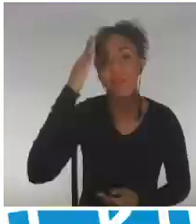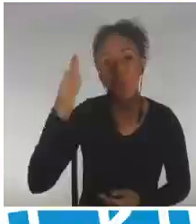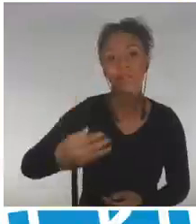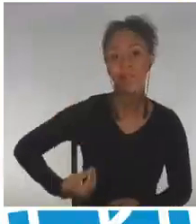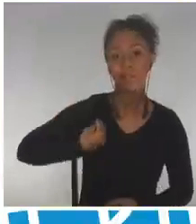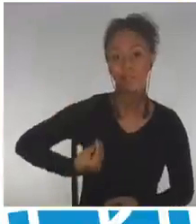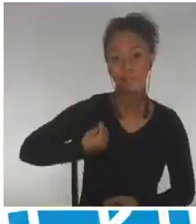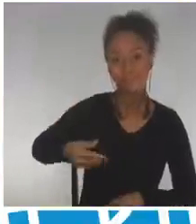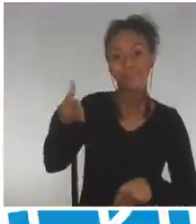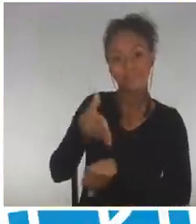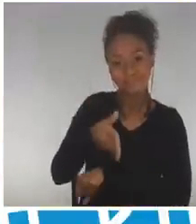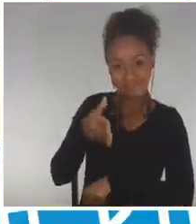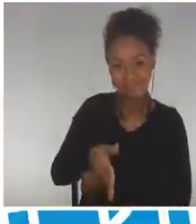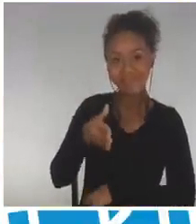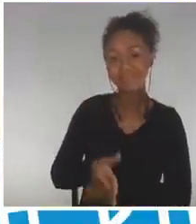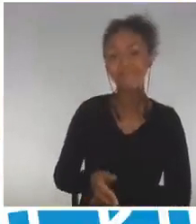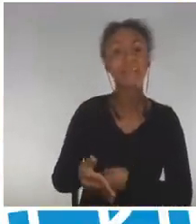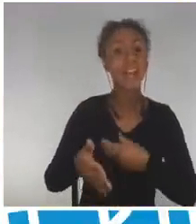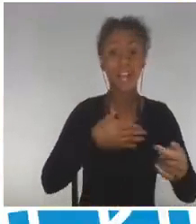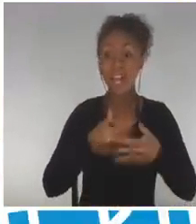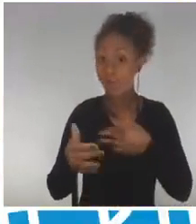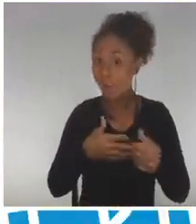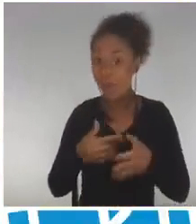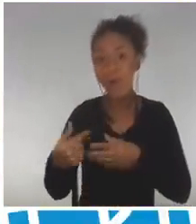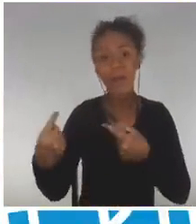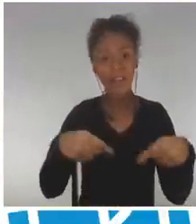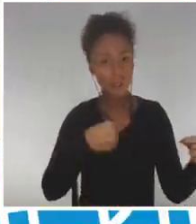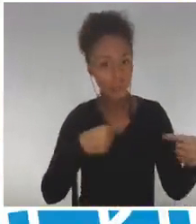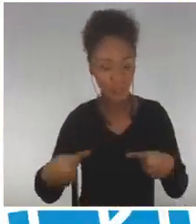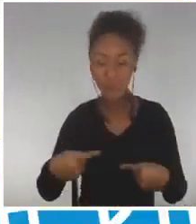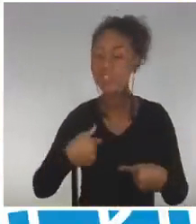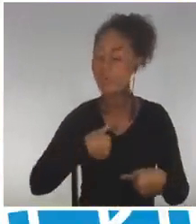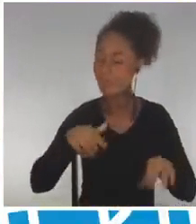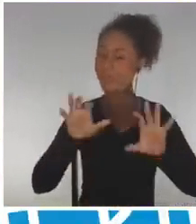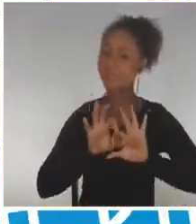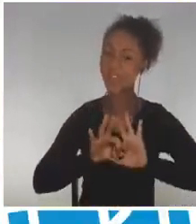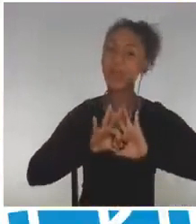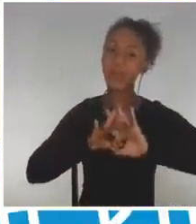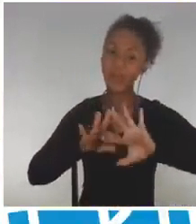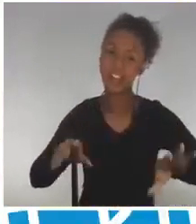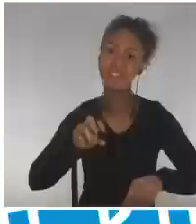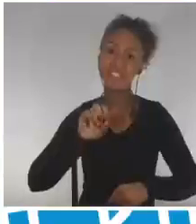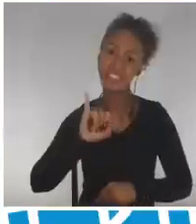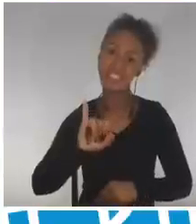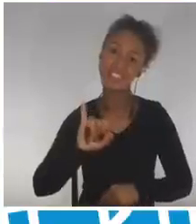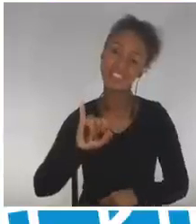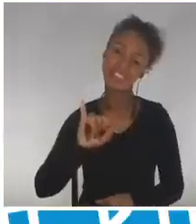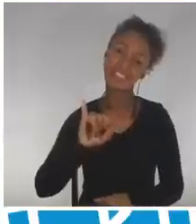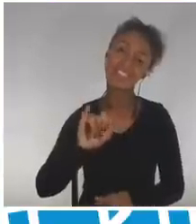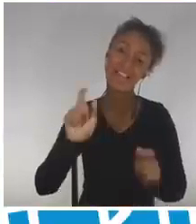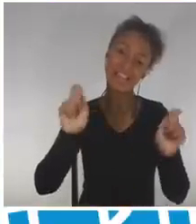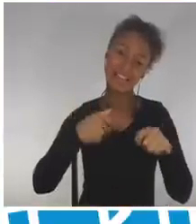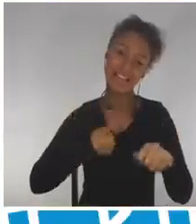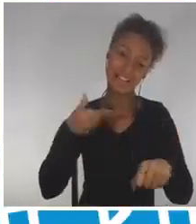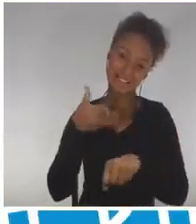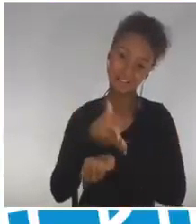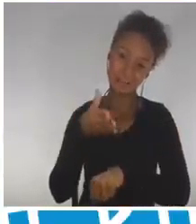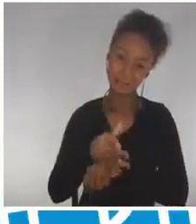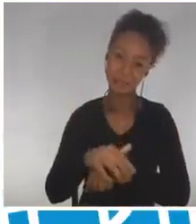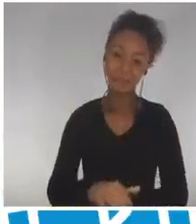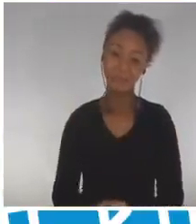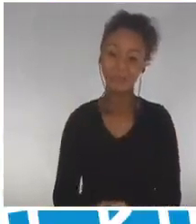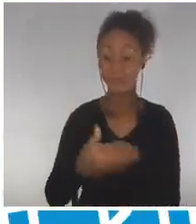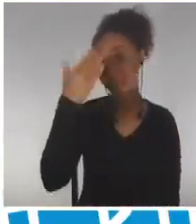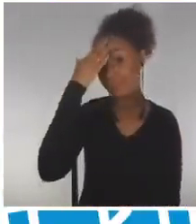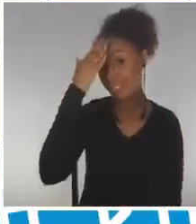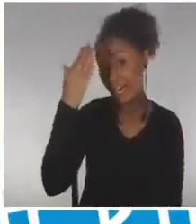às ordens para qualquer outra discussão que, porventura, se coloque nesse terreno. Obrigada,